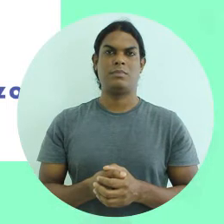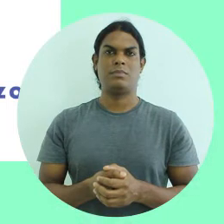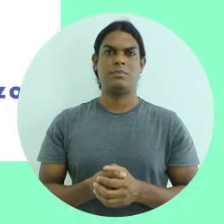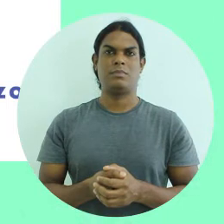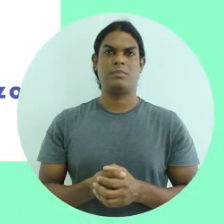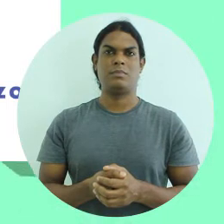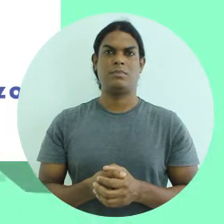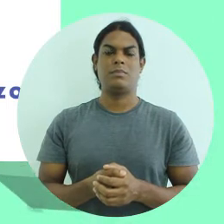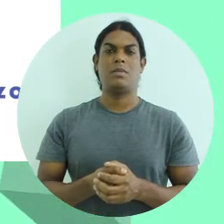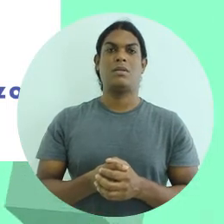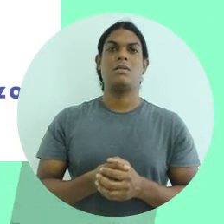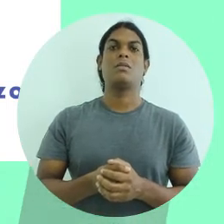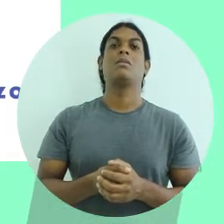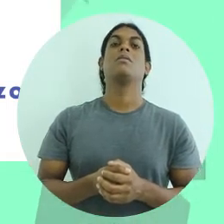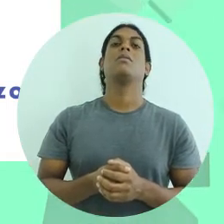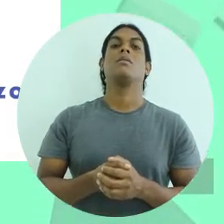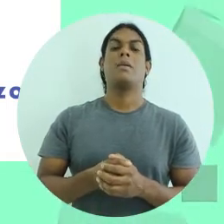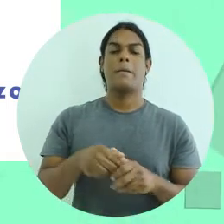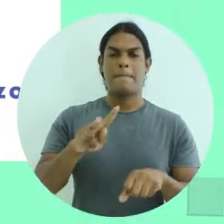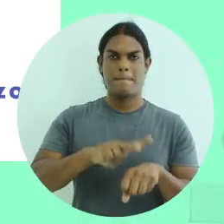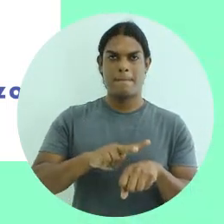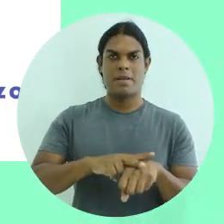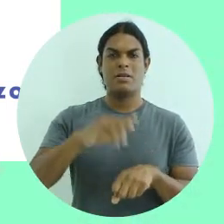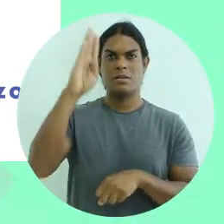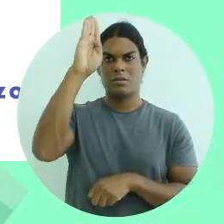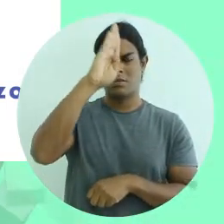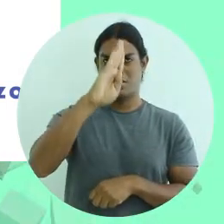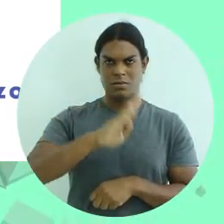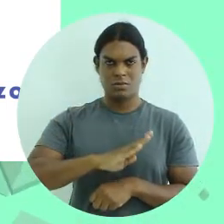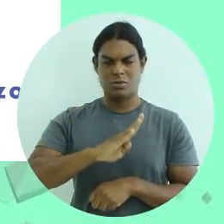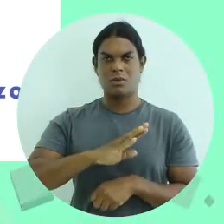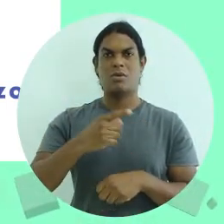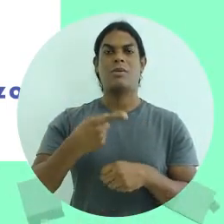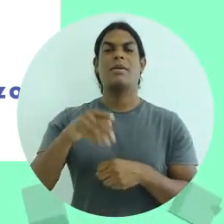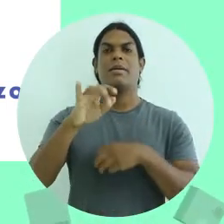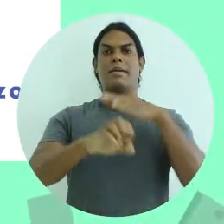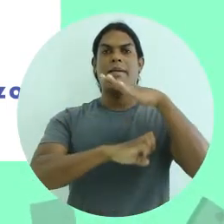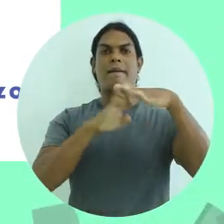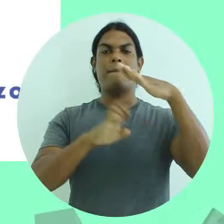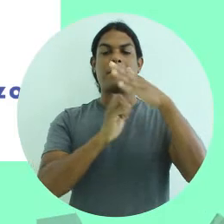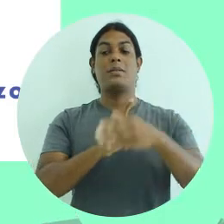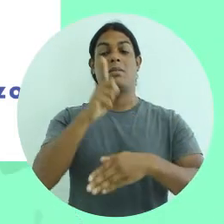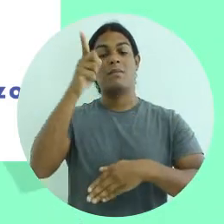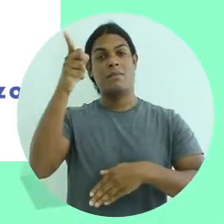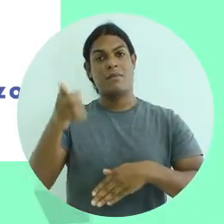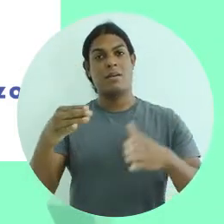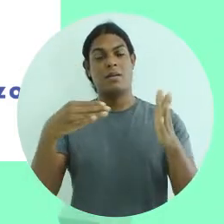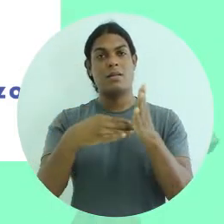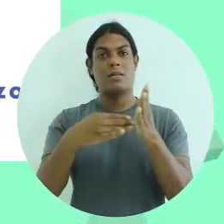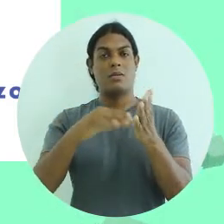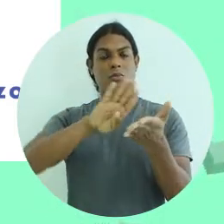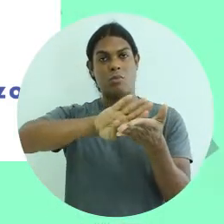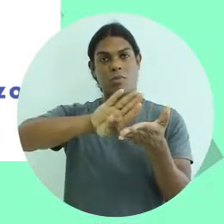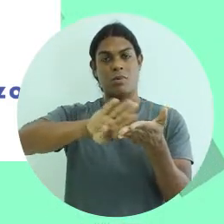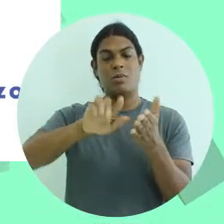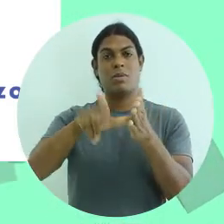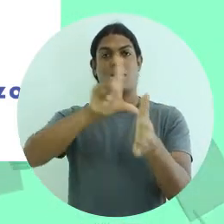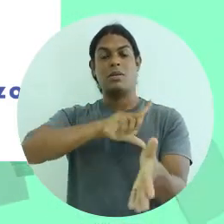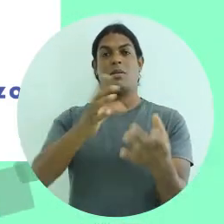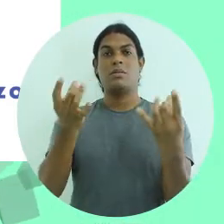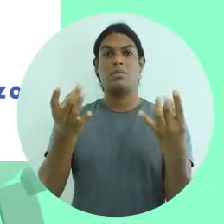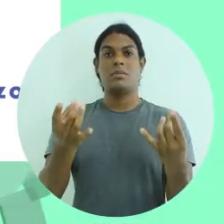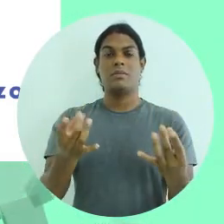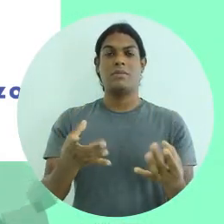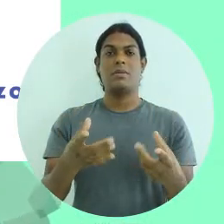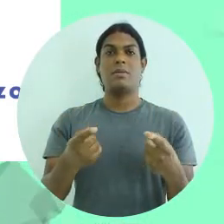né, em moeda nacional, ou seja, a empresa vai ao banco antes de embarcar e pede uma antecipação do que